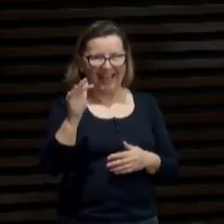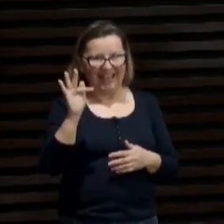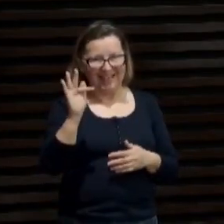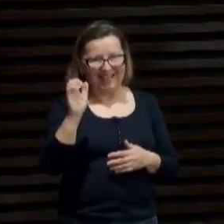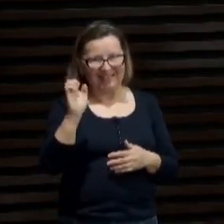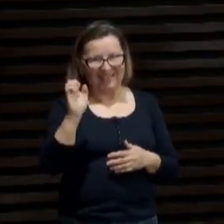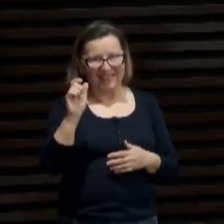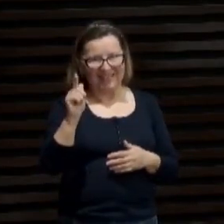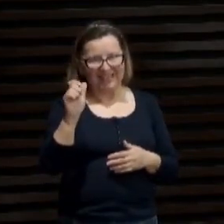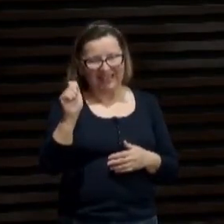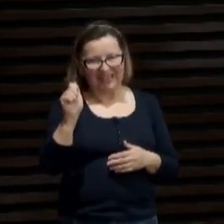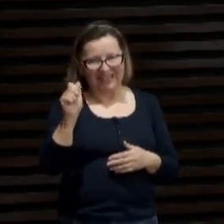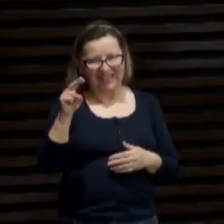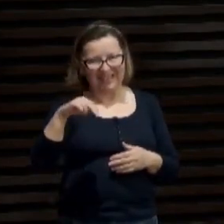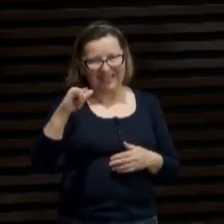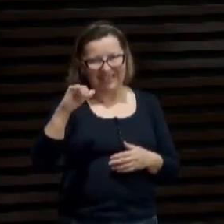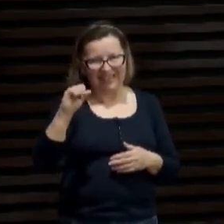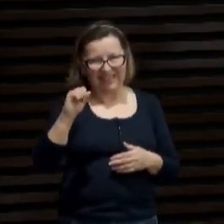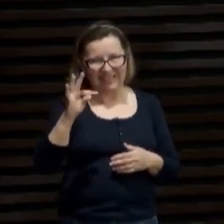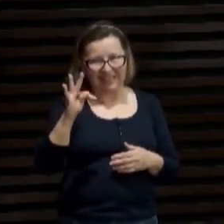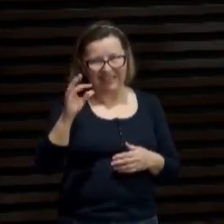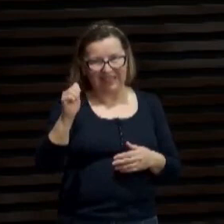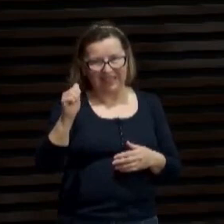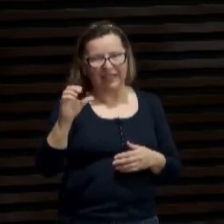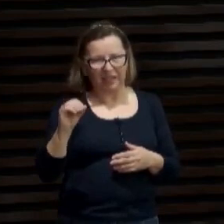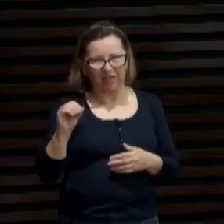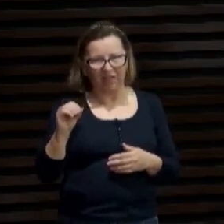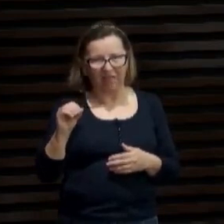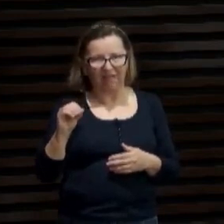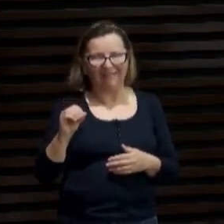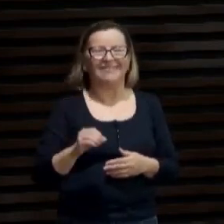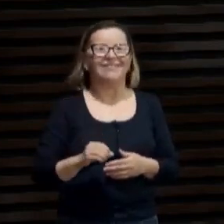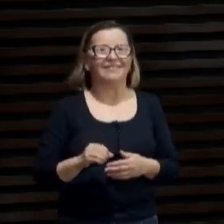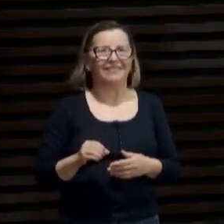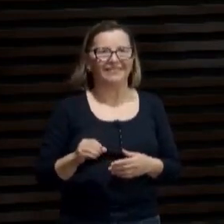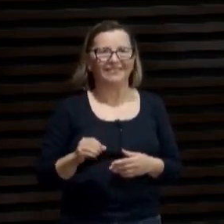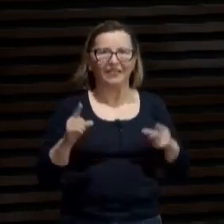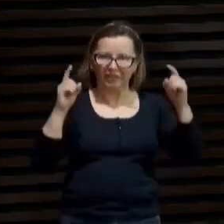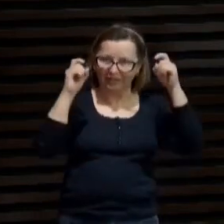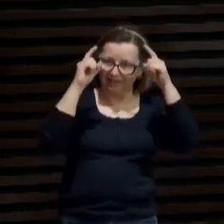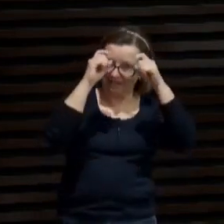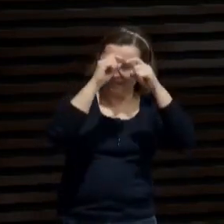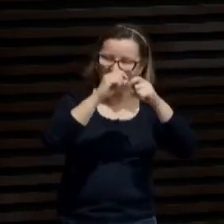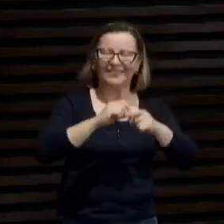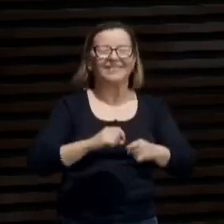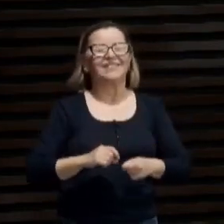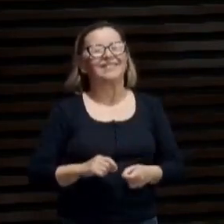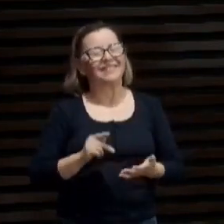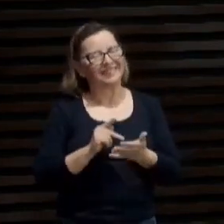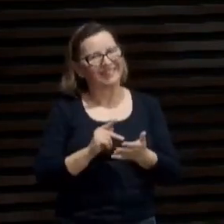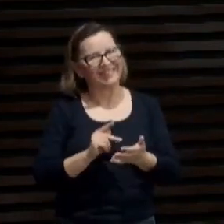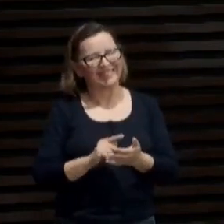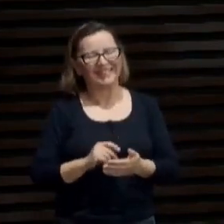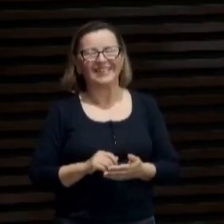E se eles não receberem, você sacode o pé. Então, é uma missão complicada, amados. É uma missão